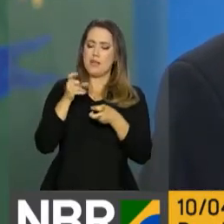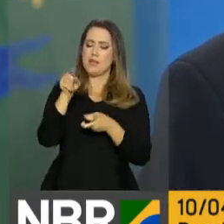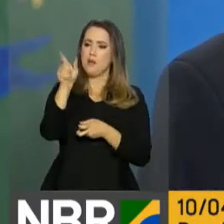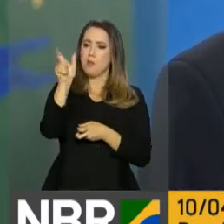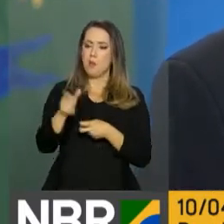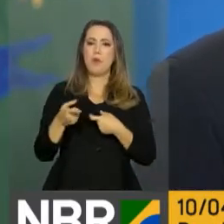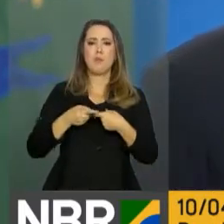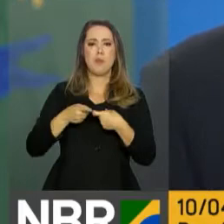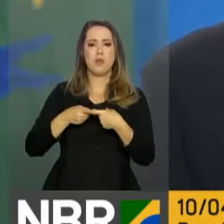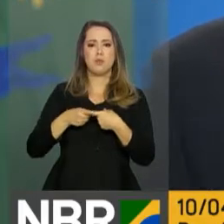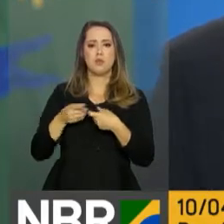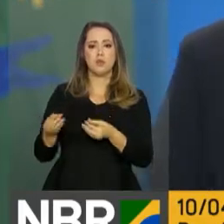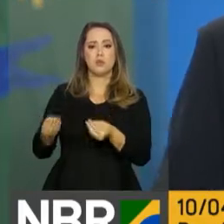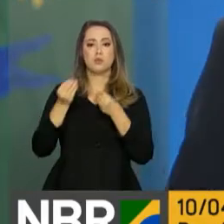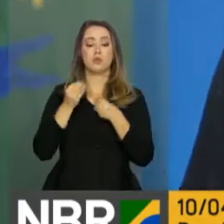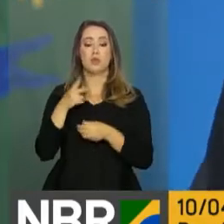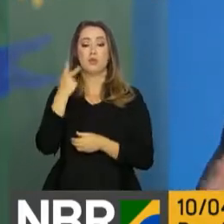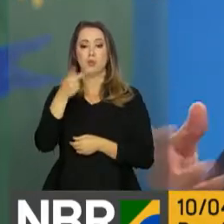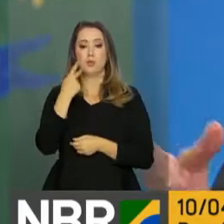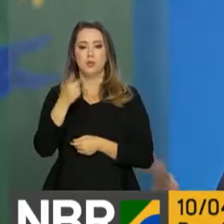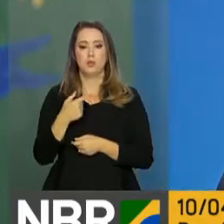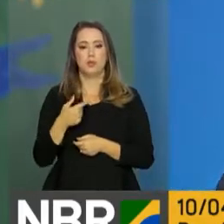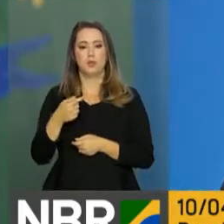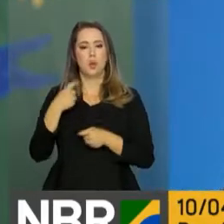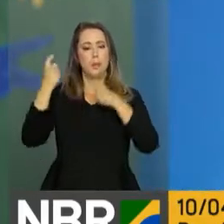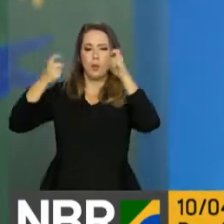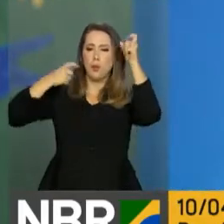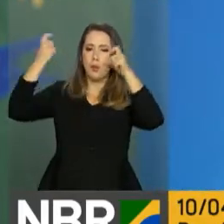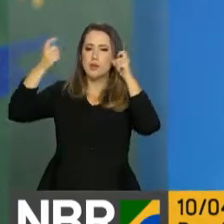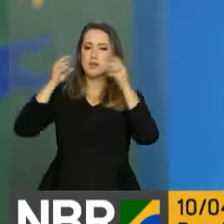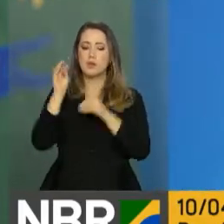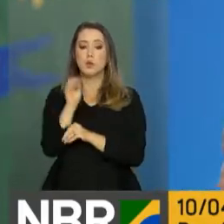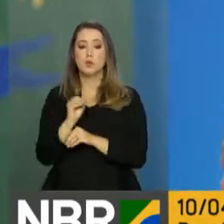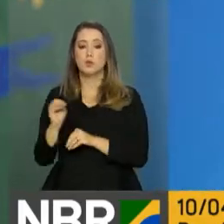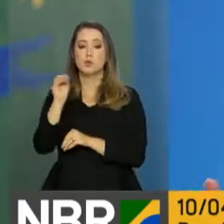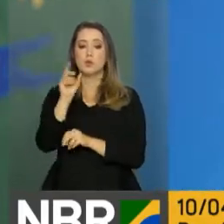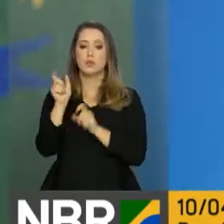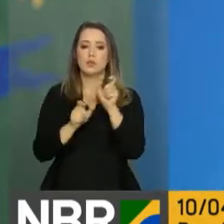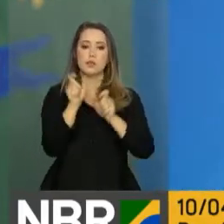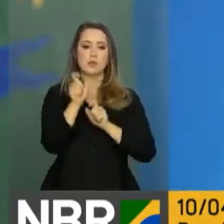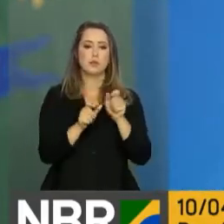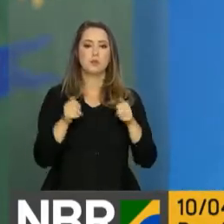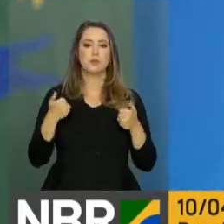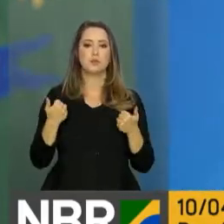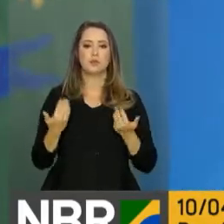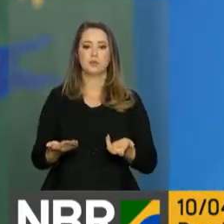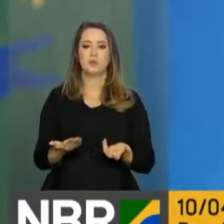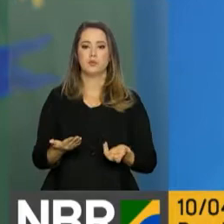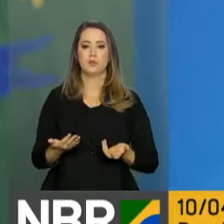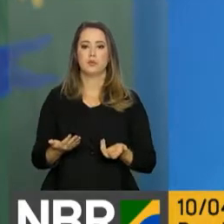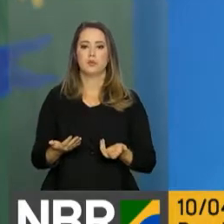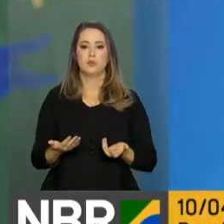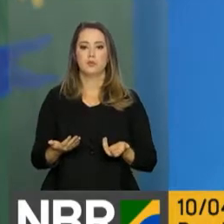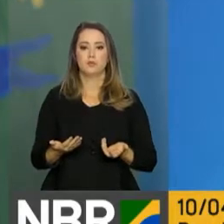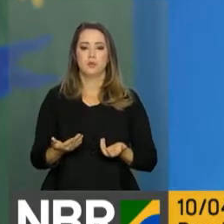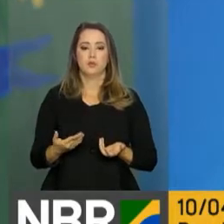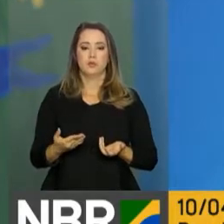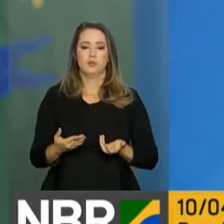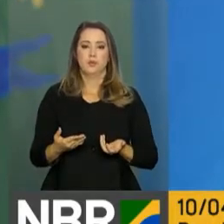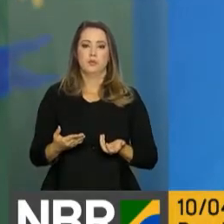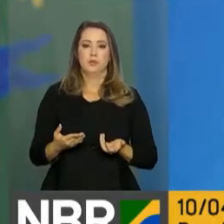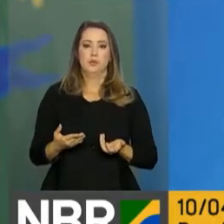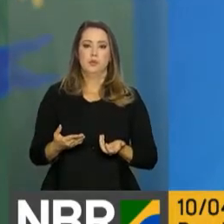trazem para a vida pública a preocupação de cuidar das pessoas. O seu